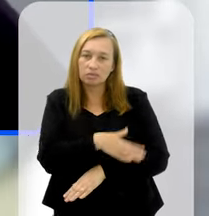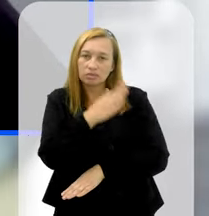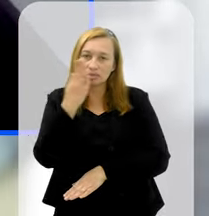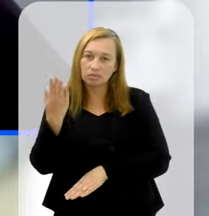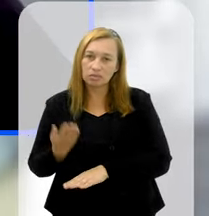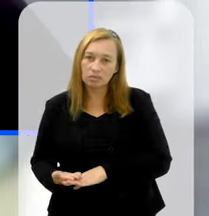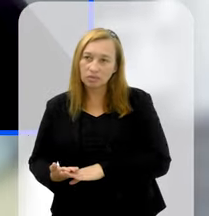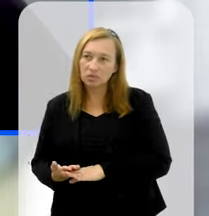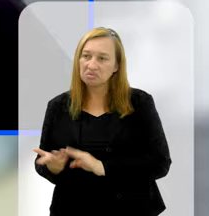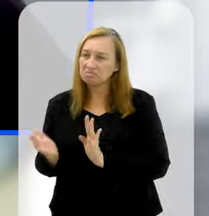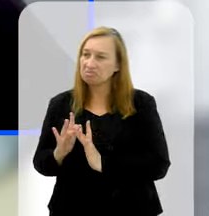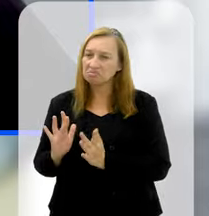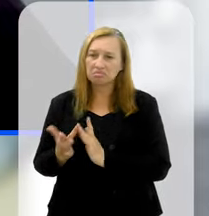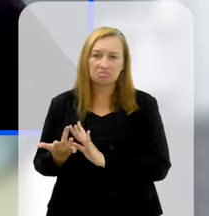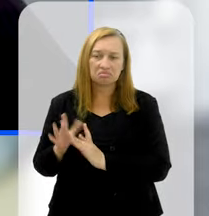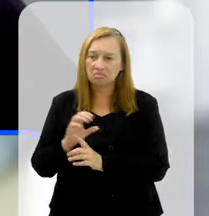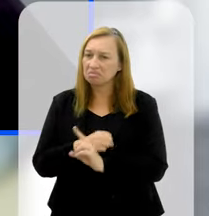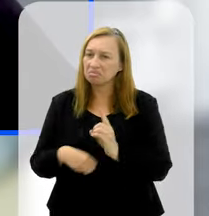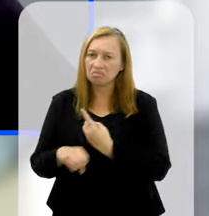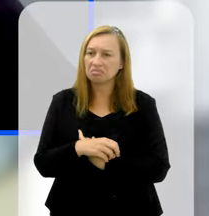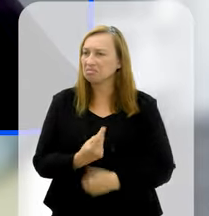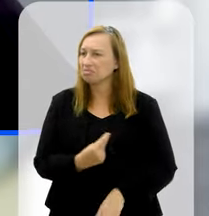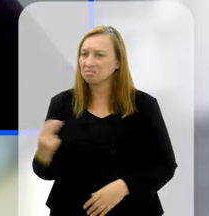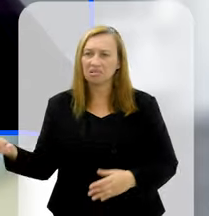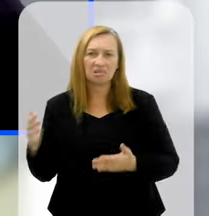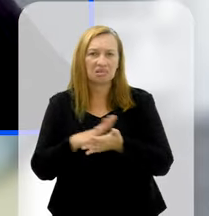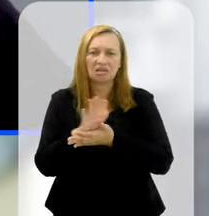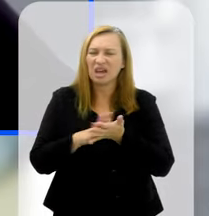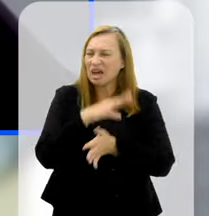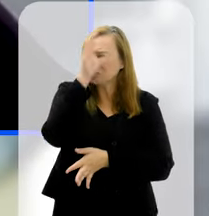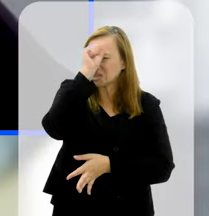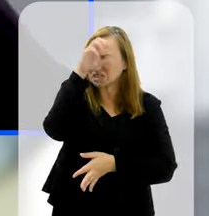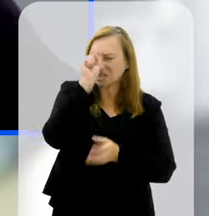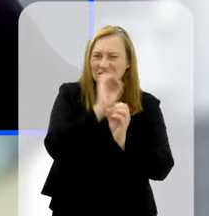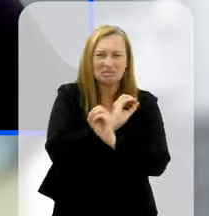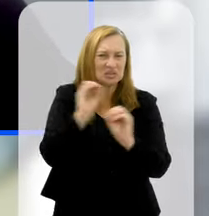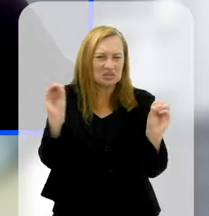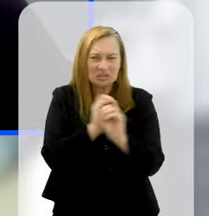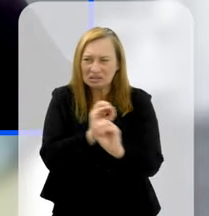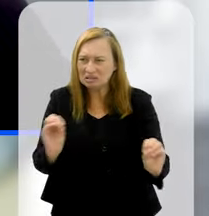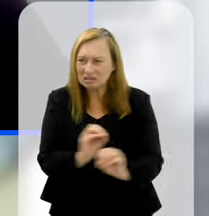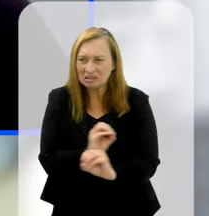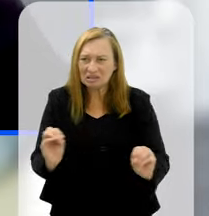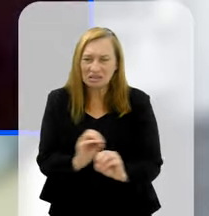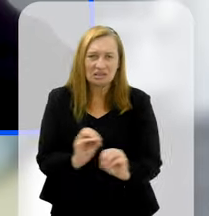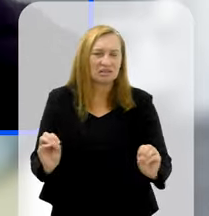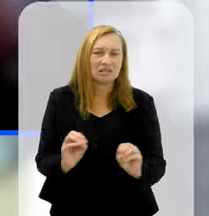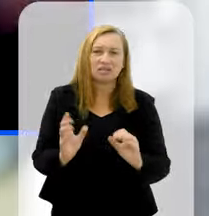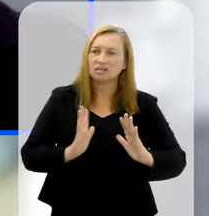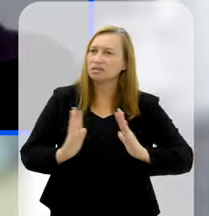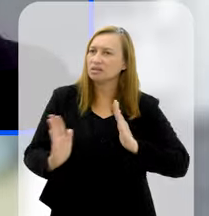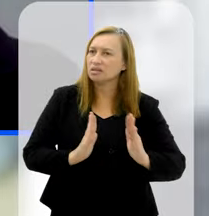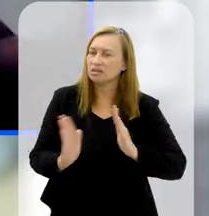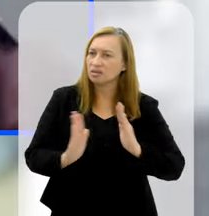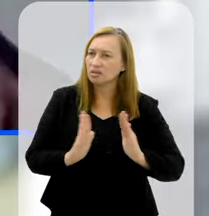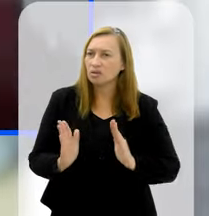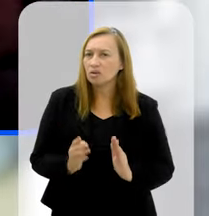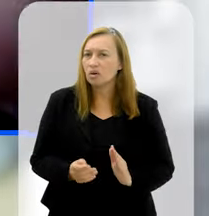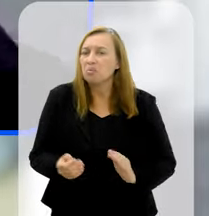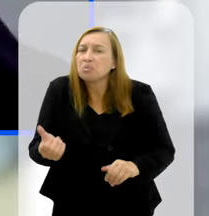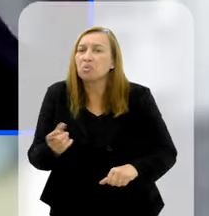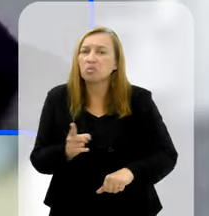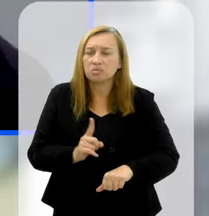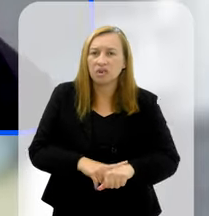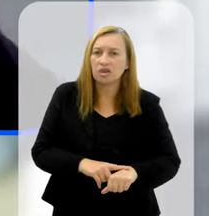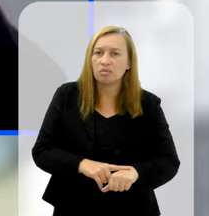dia todo, sem contato social, sem sair, sem aprender, né, nada nesse período, ou